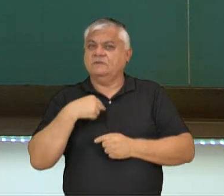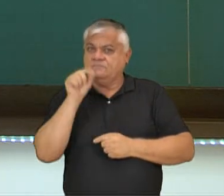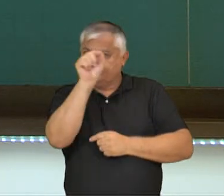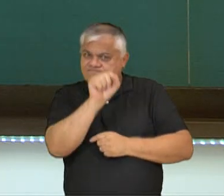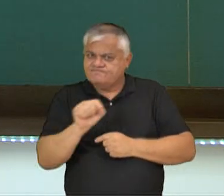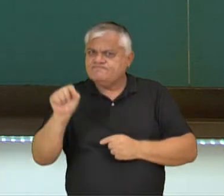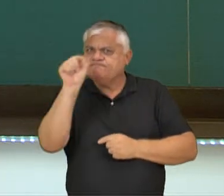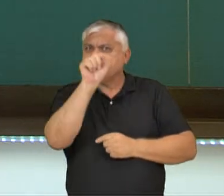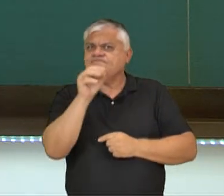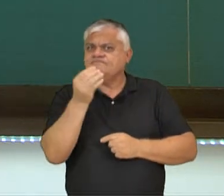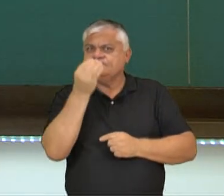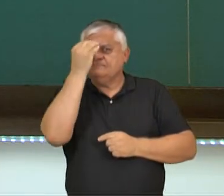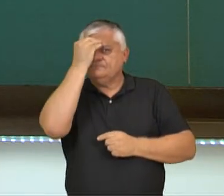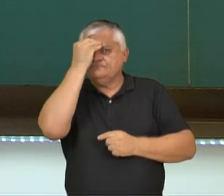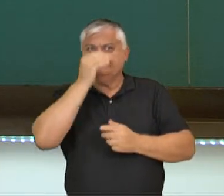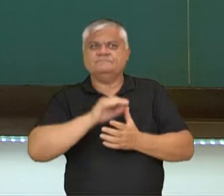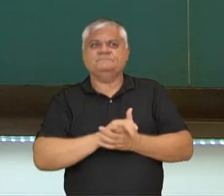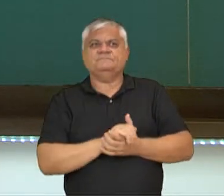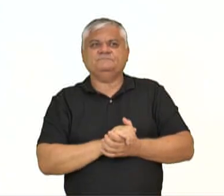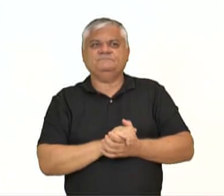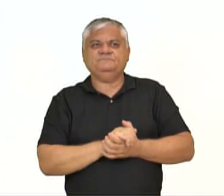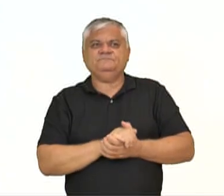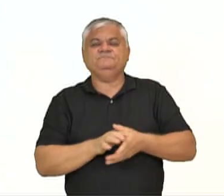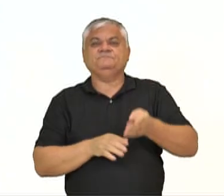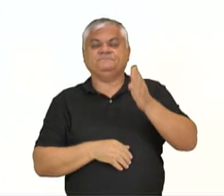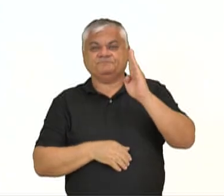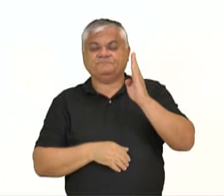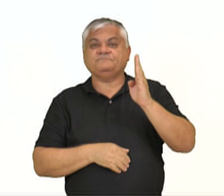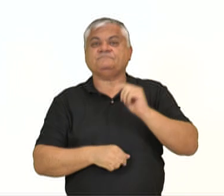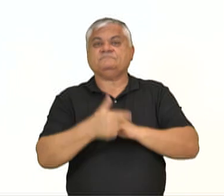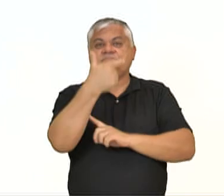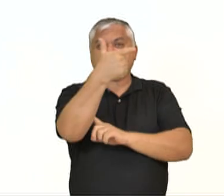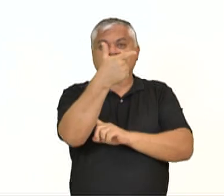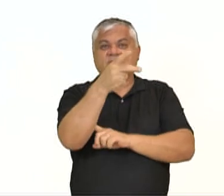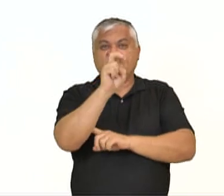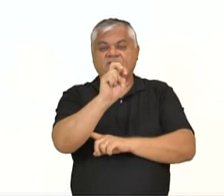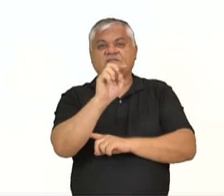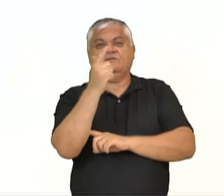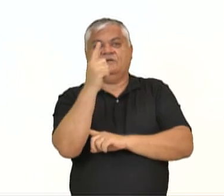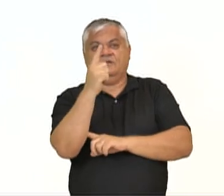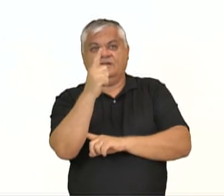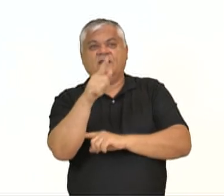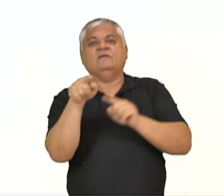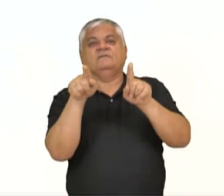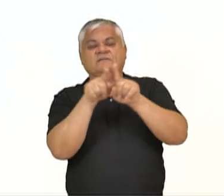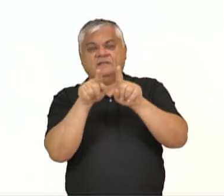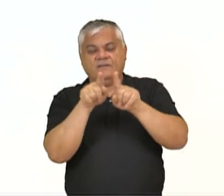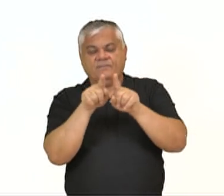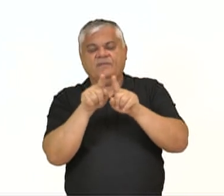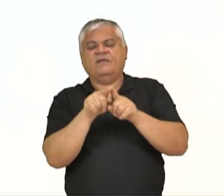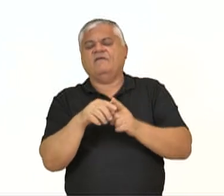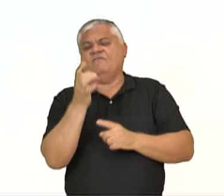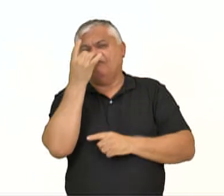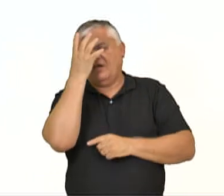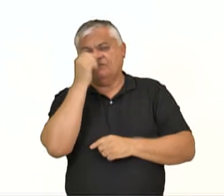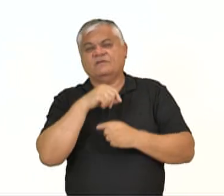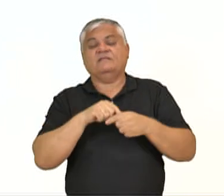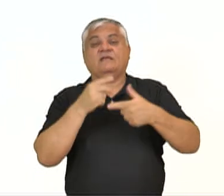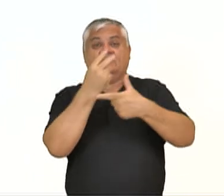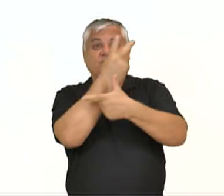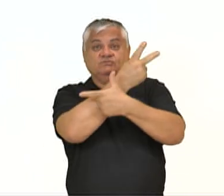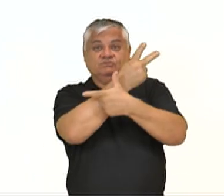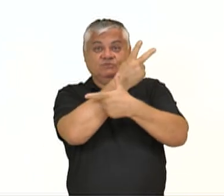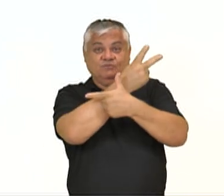pessoal esquece. Lá na letra B, o ângulo de 225 graus já está em graus, fica tranquilo de visualizar que ele está